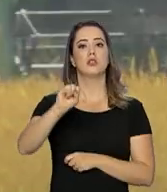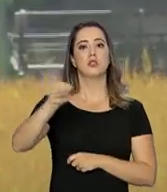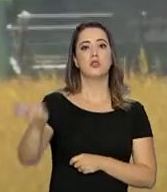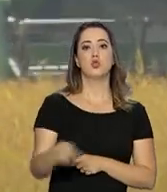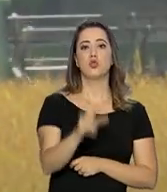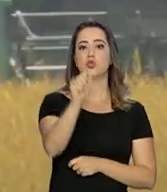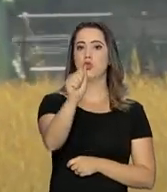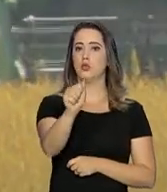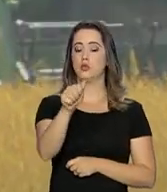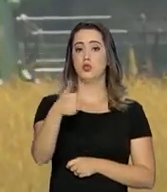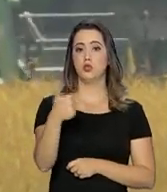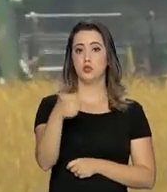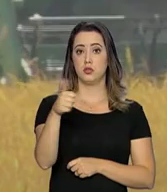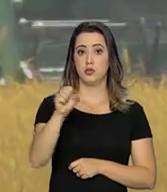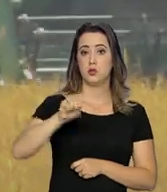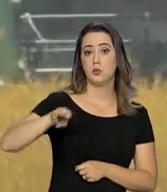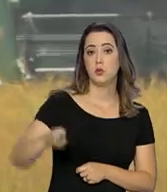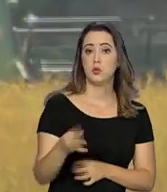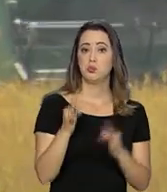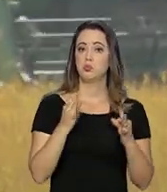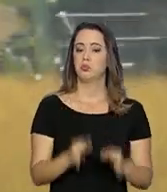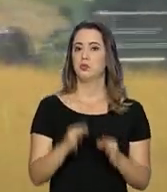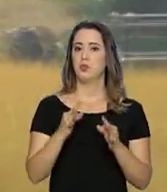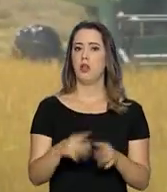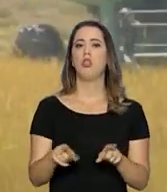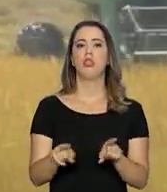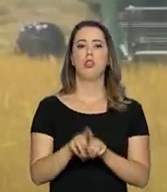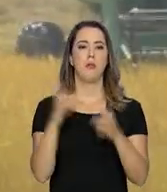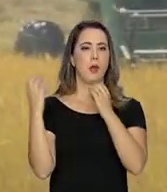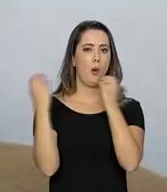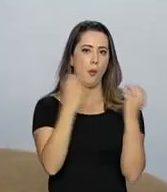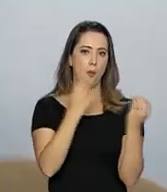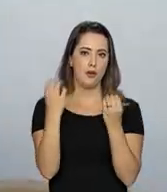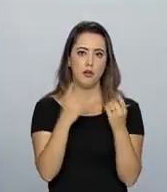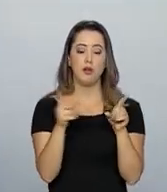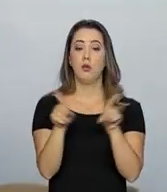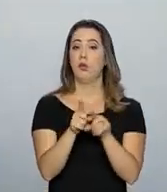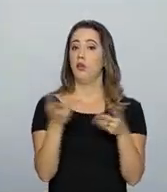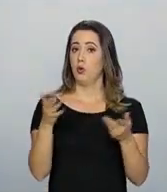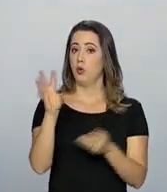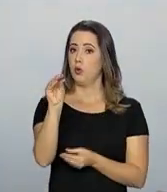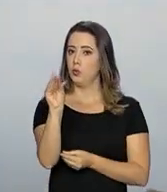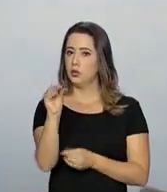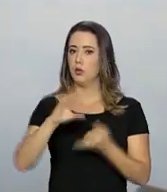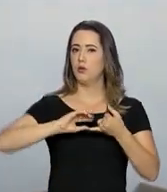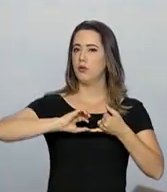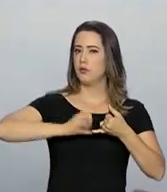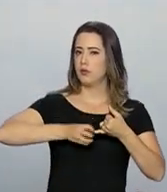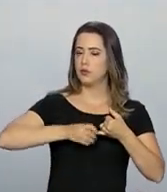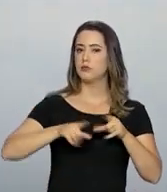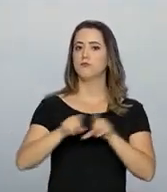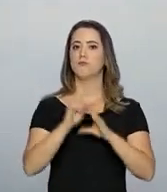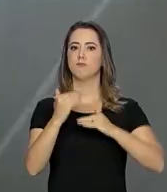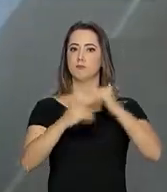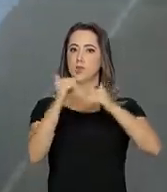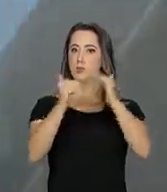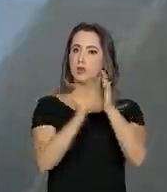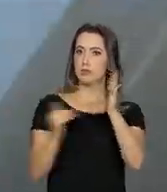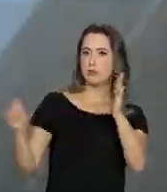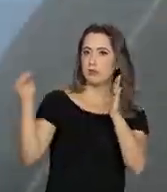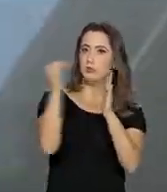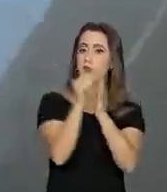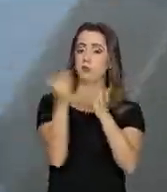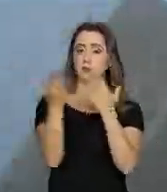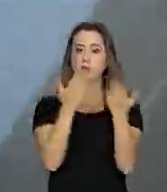118 milhões de toneladas eo milho algodão e feijão também registram aumento na produção em relação à safra